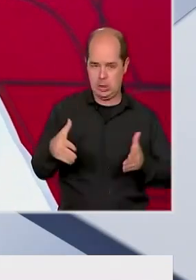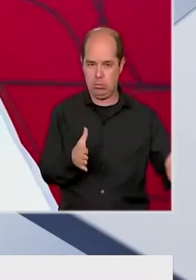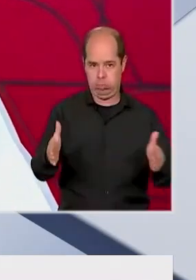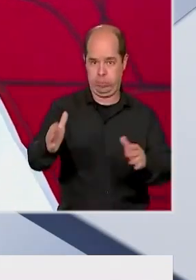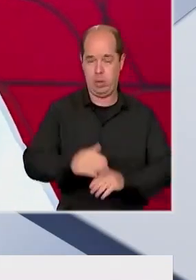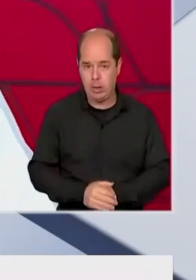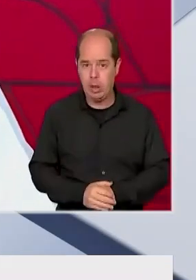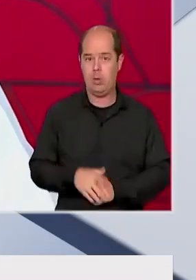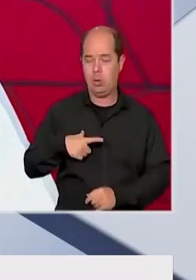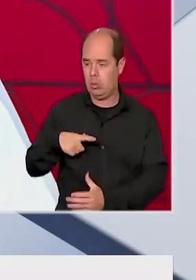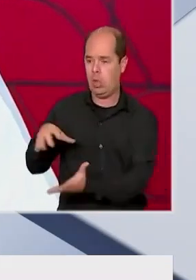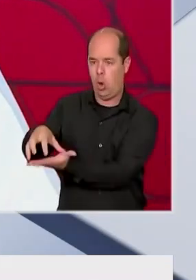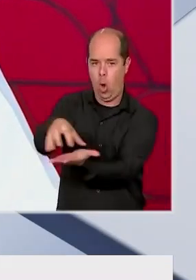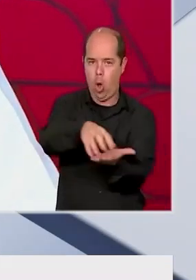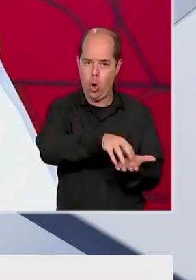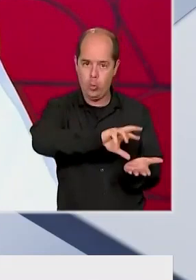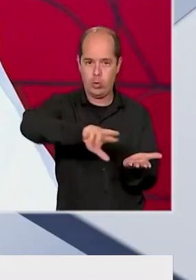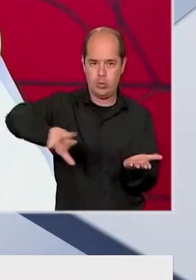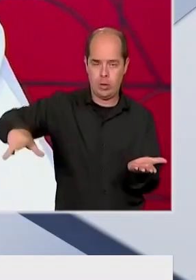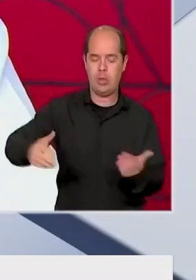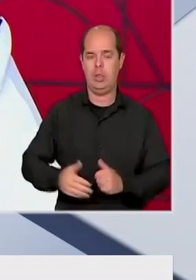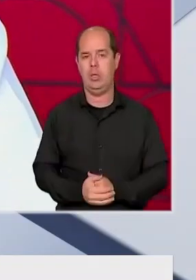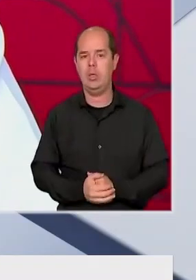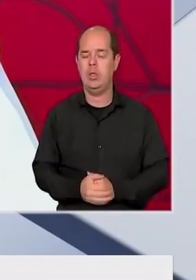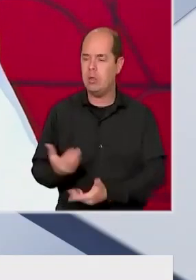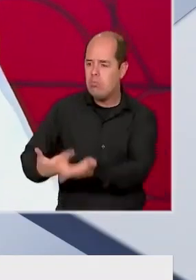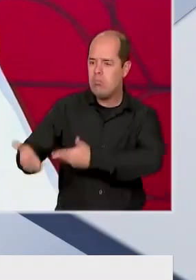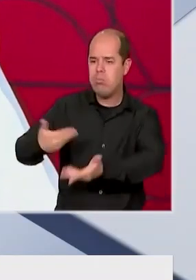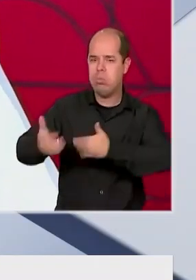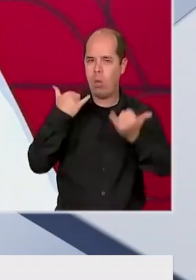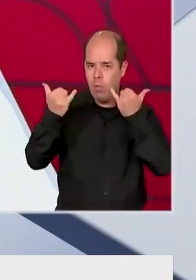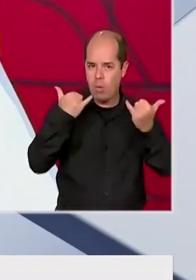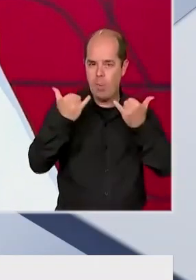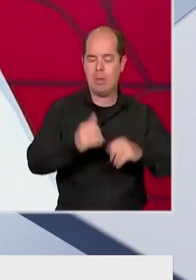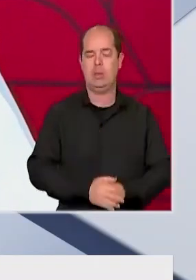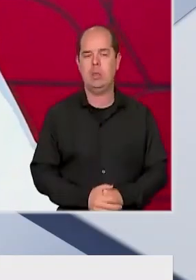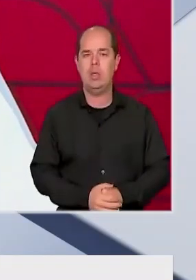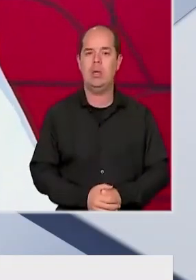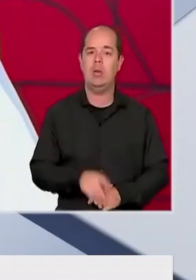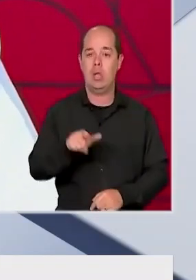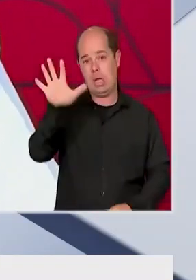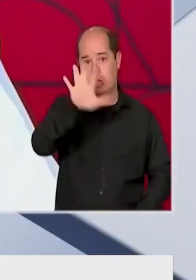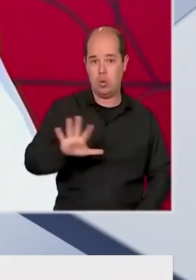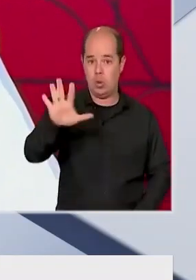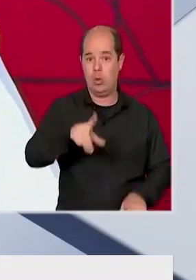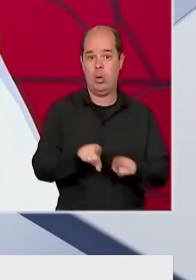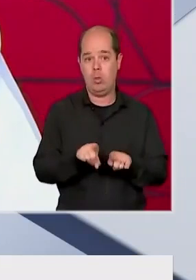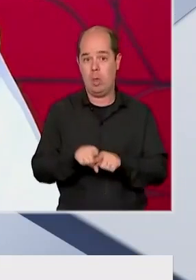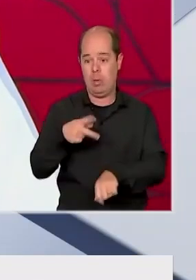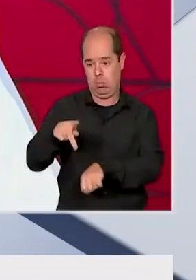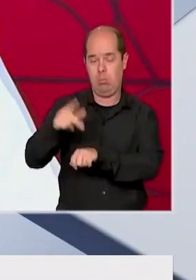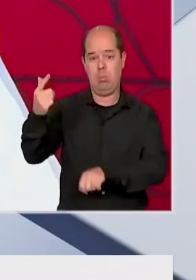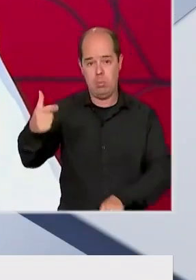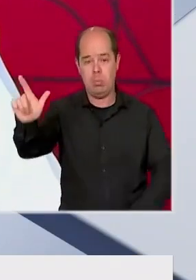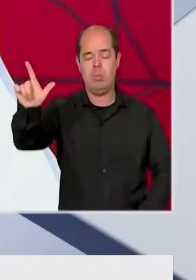Segurança Pública aqui no país Ministro Flávio Dino já sabendo que essas críticas apareceriam antes mesmo de ser questionado sobre isso ou já